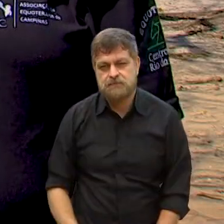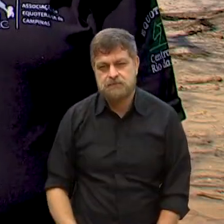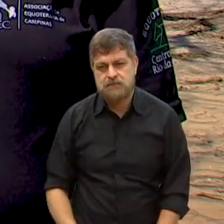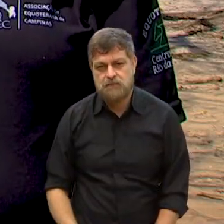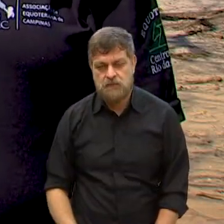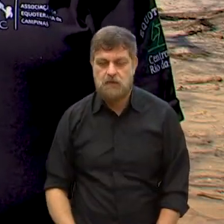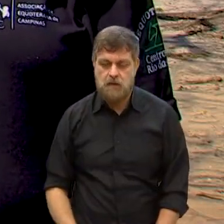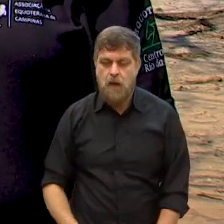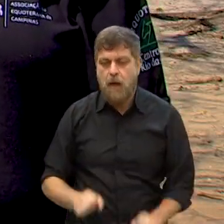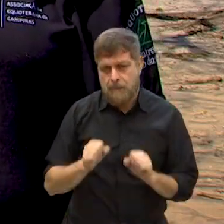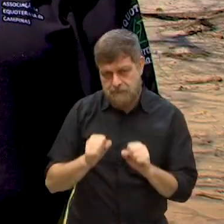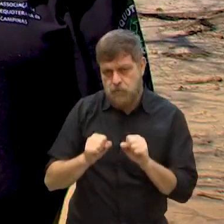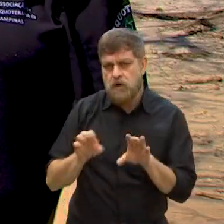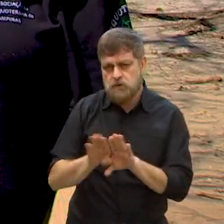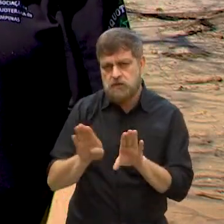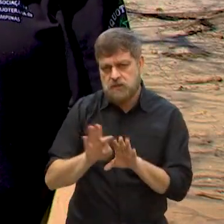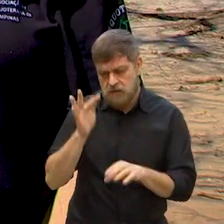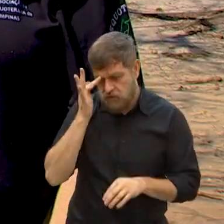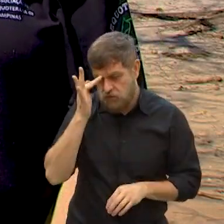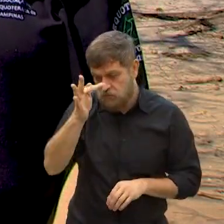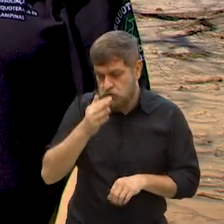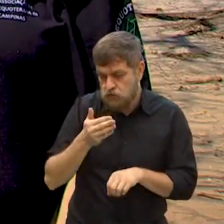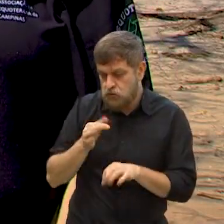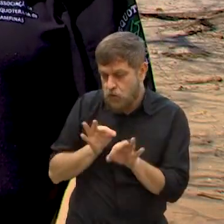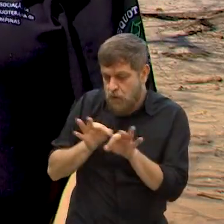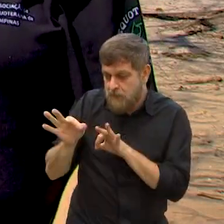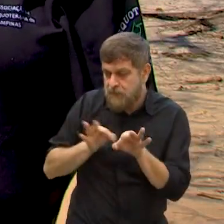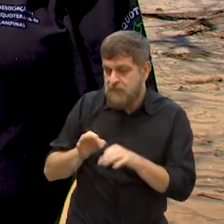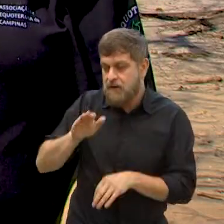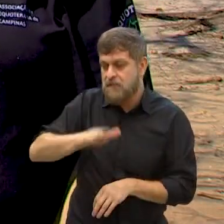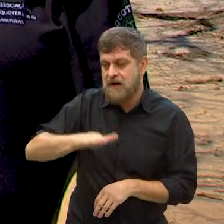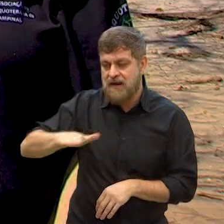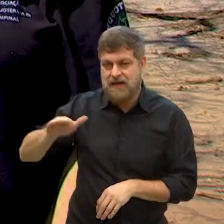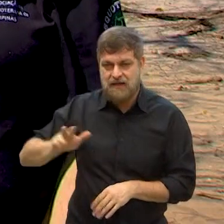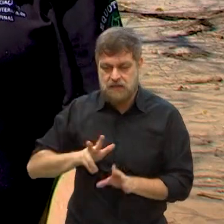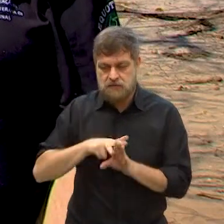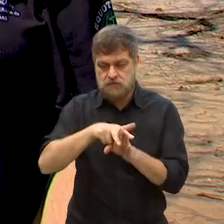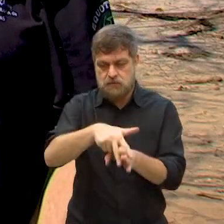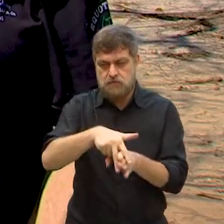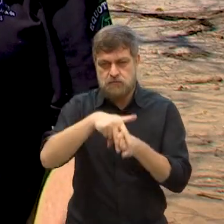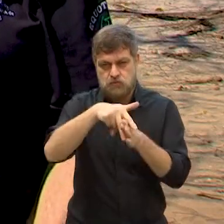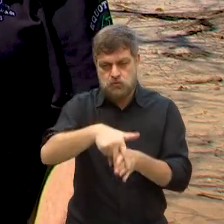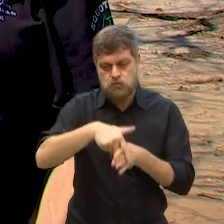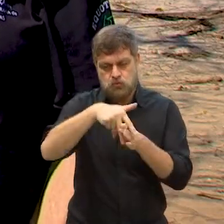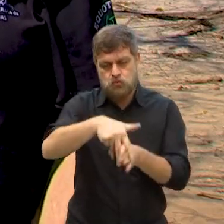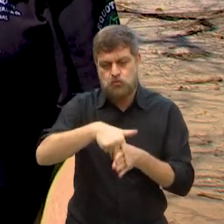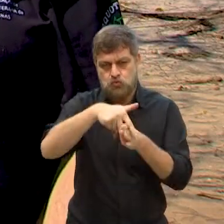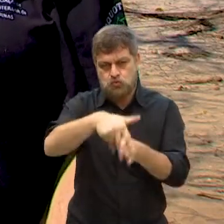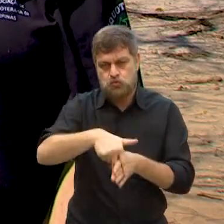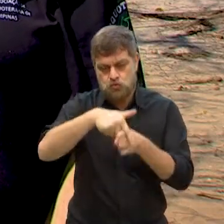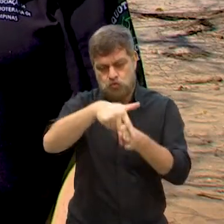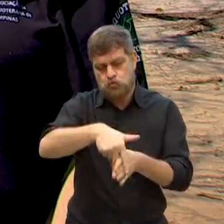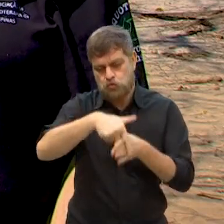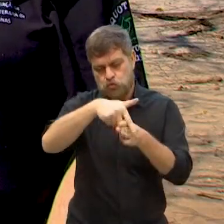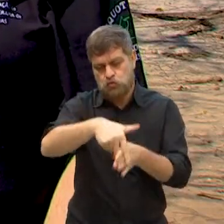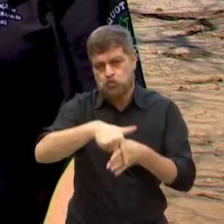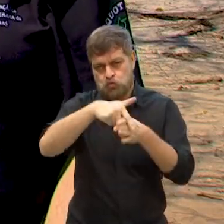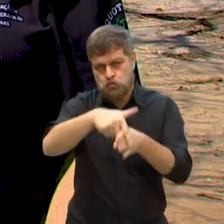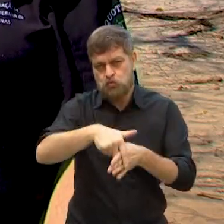então passar já para aquela fase já preparando a criança, né, para o trabalho